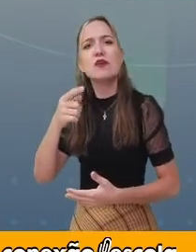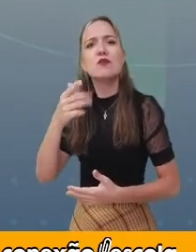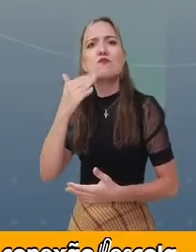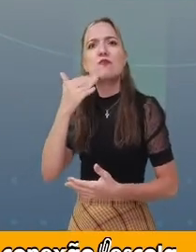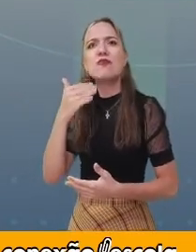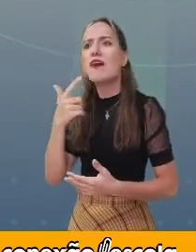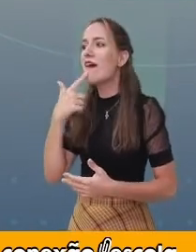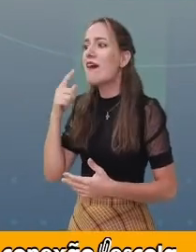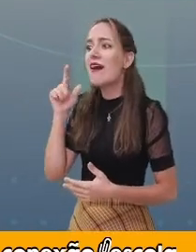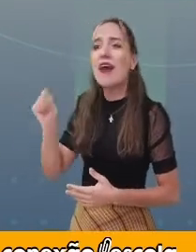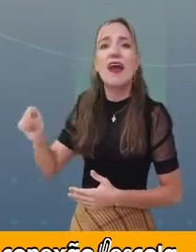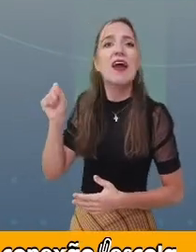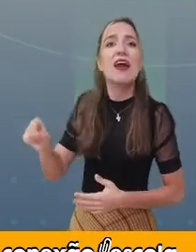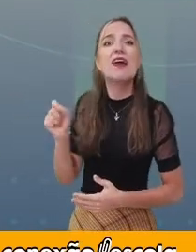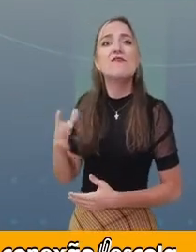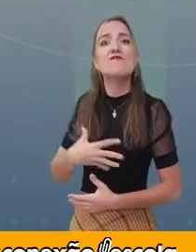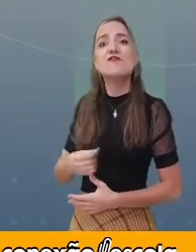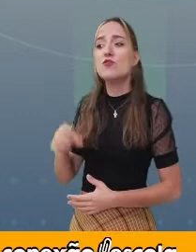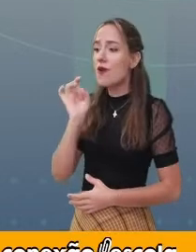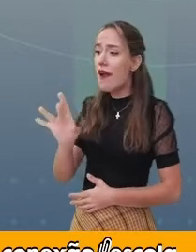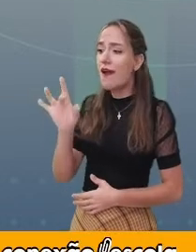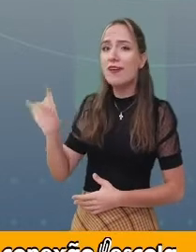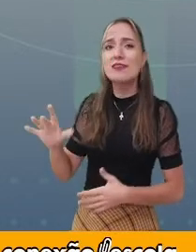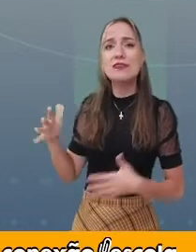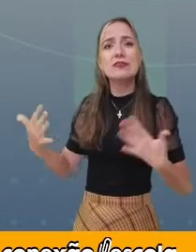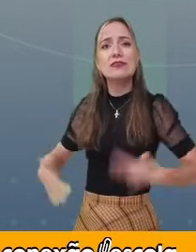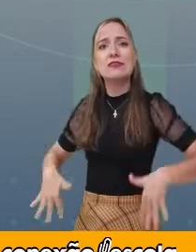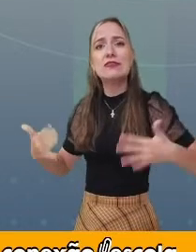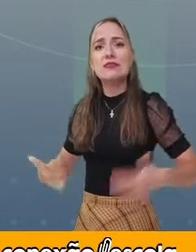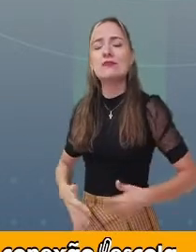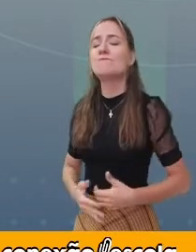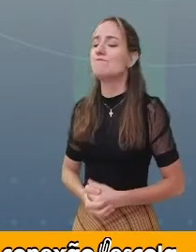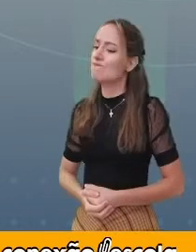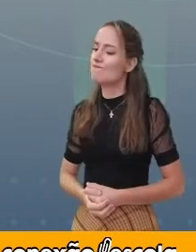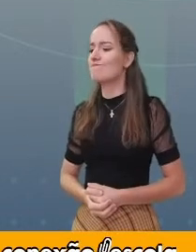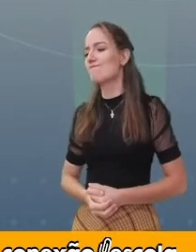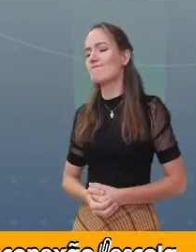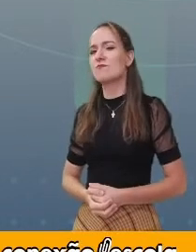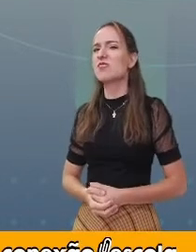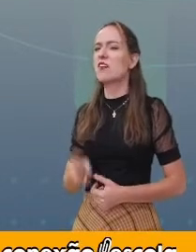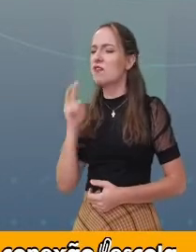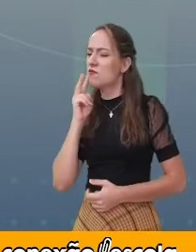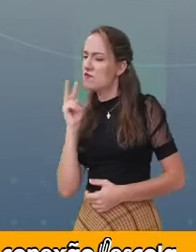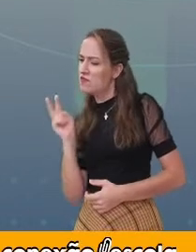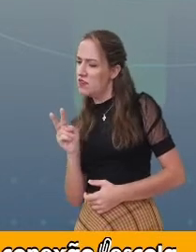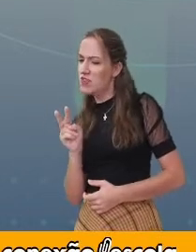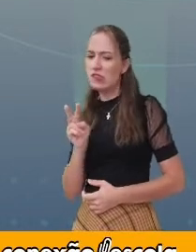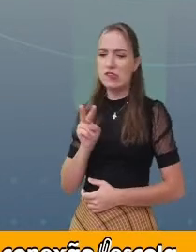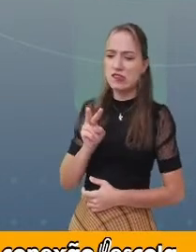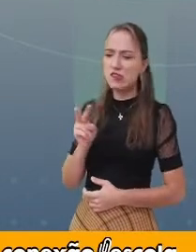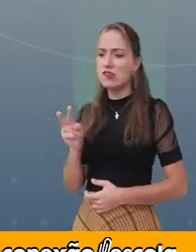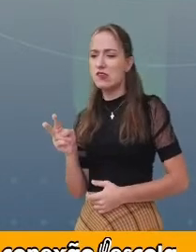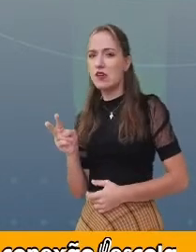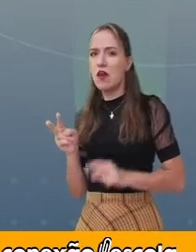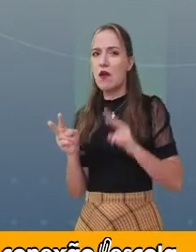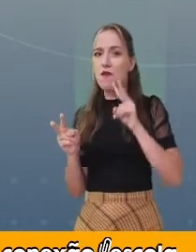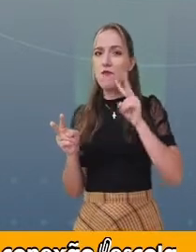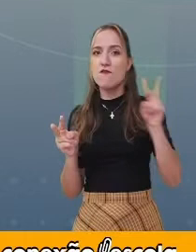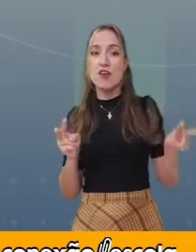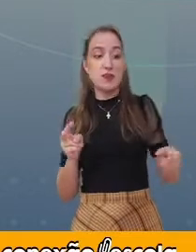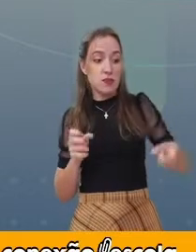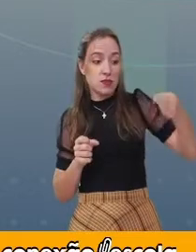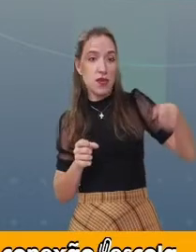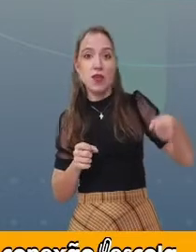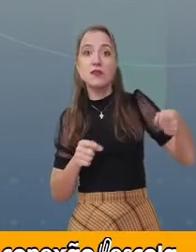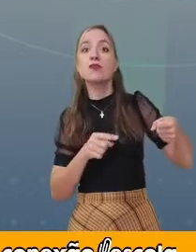adivinhar que alimento era cada criança. E então, olhando para dentro da cesta e vendo as